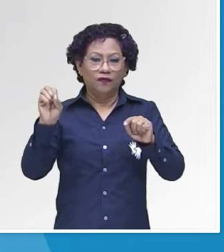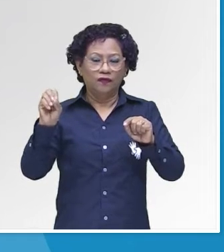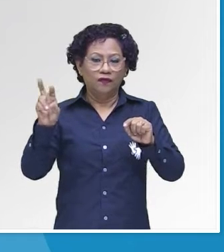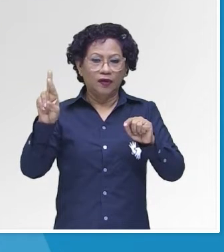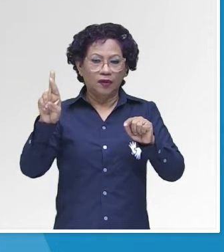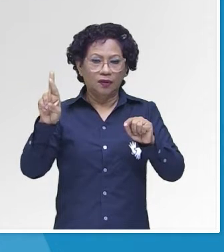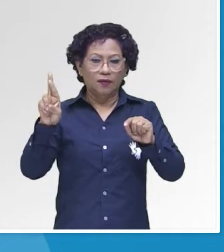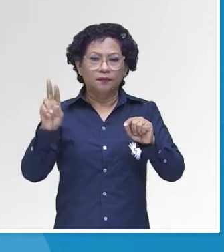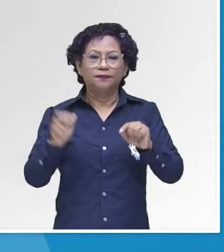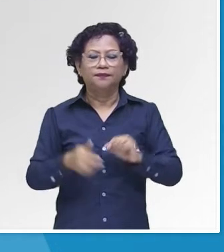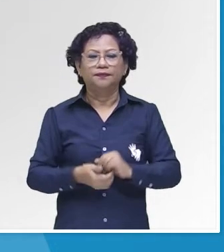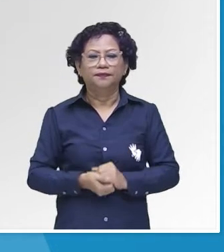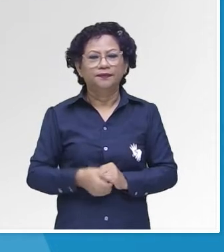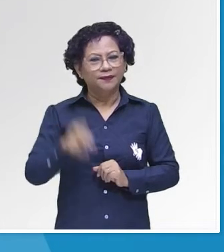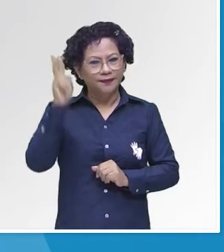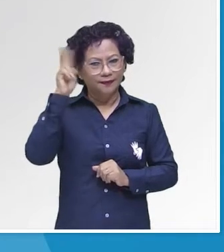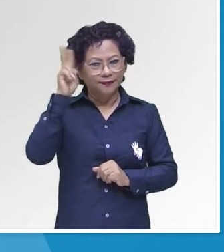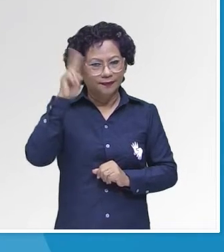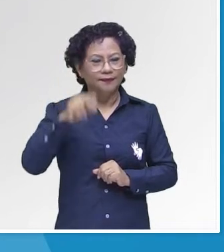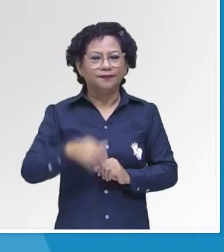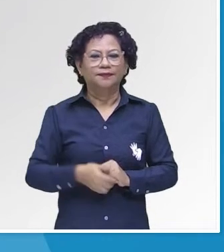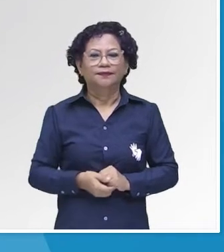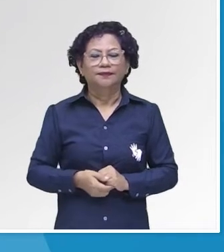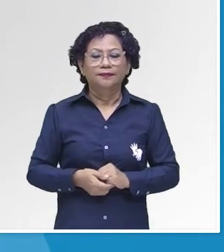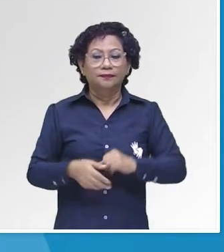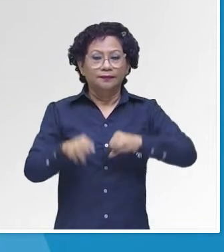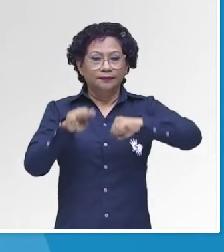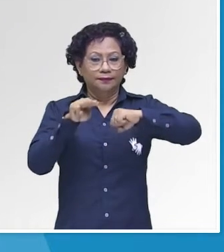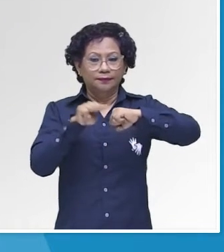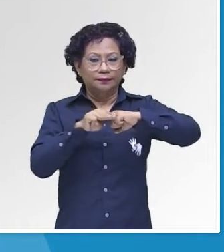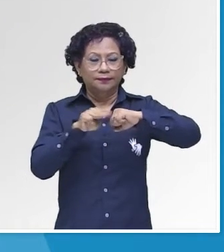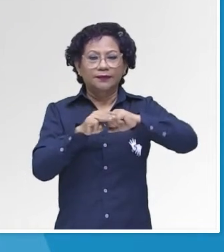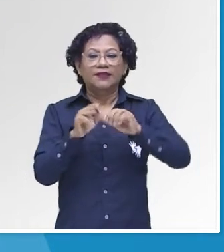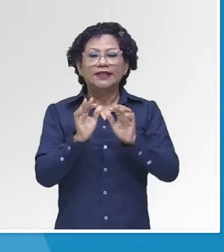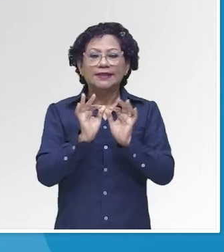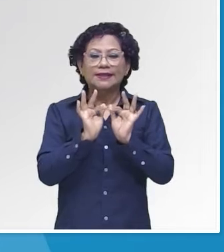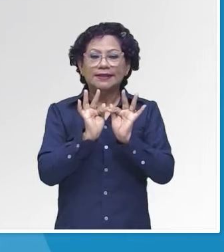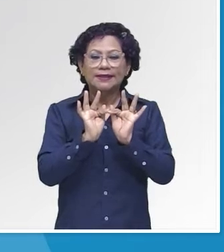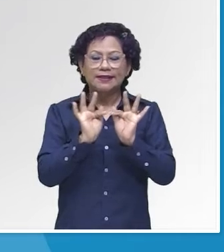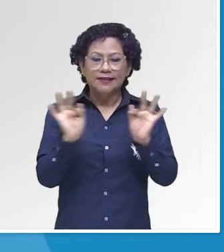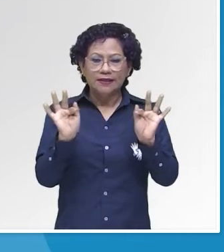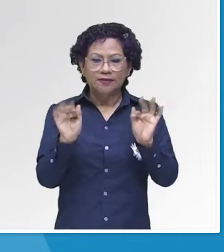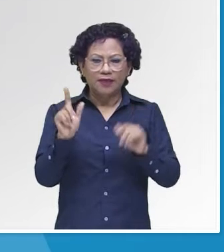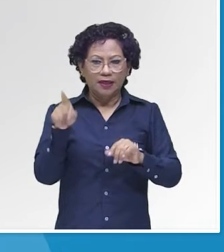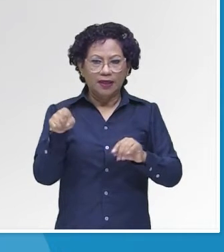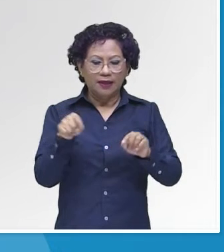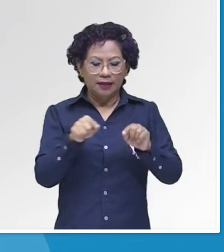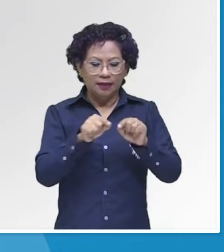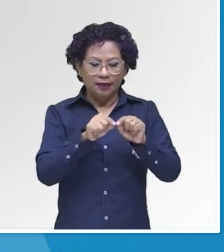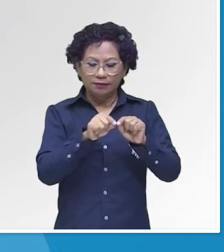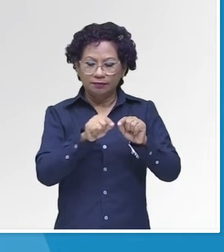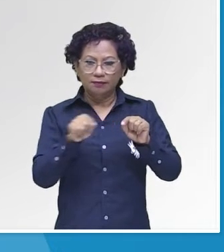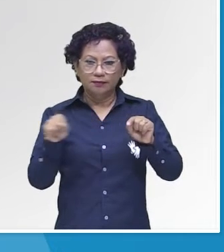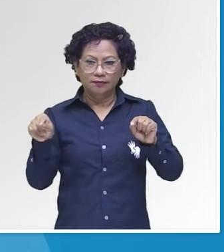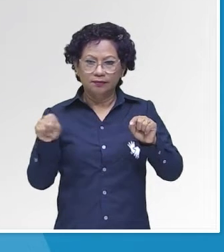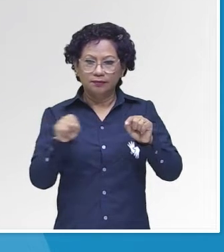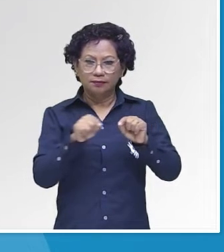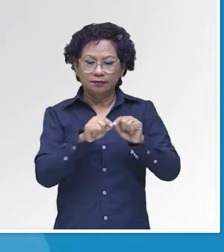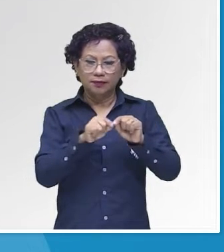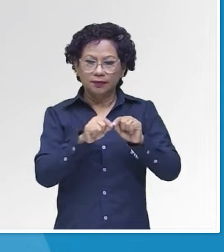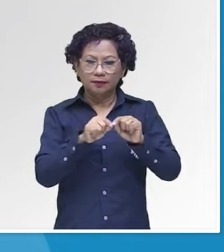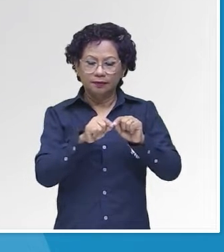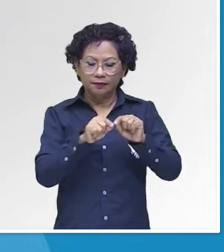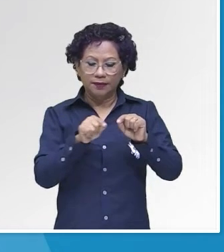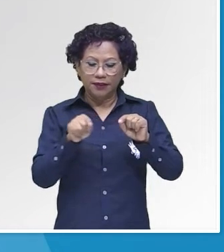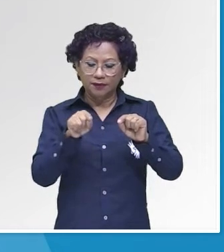ou seja, lembra que a gente falou que a média aritmética simples é uma medida de centralidade, né? Então, vamos colocar aqui o